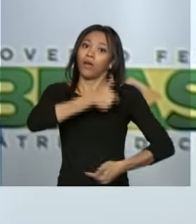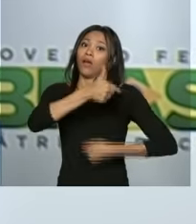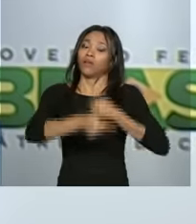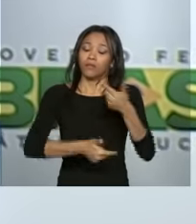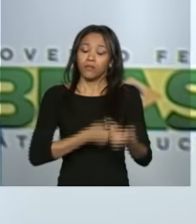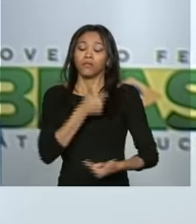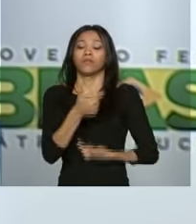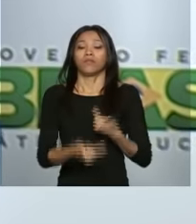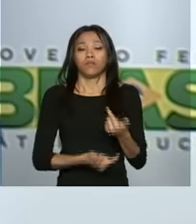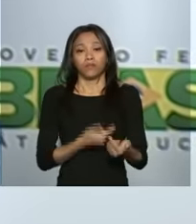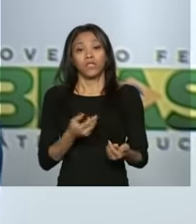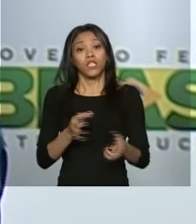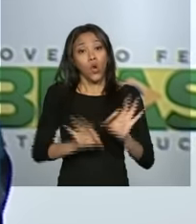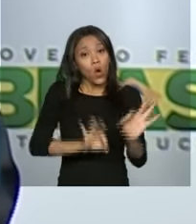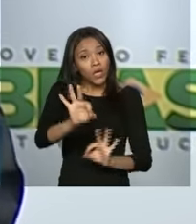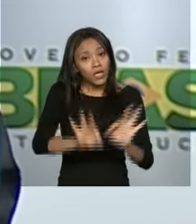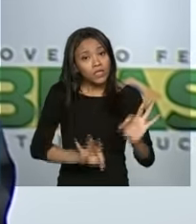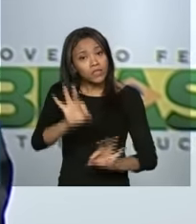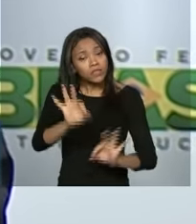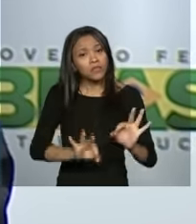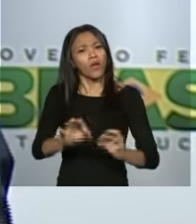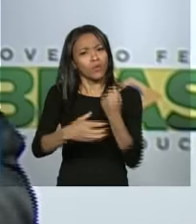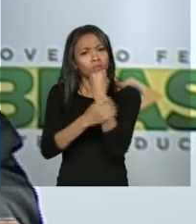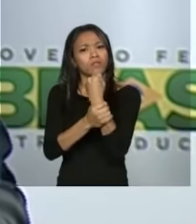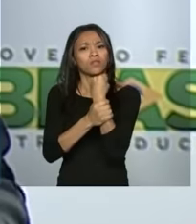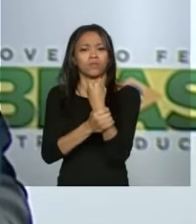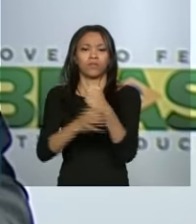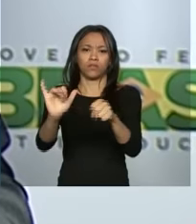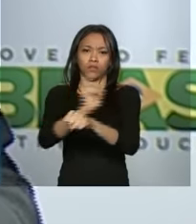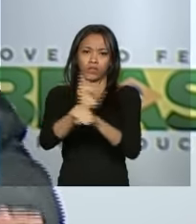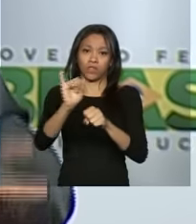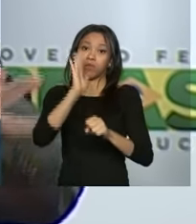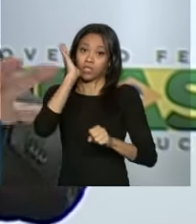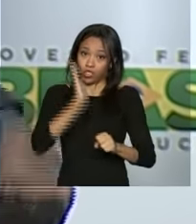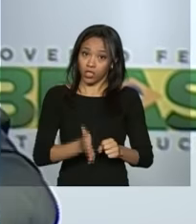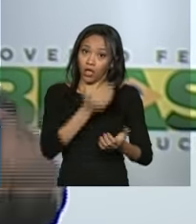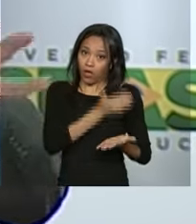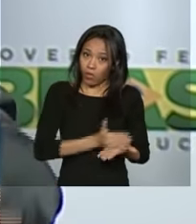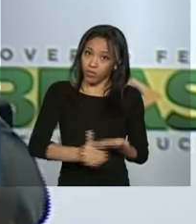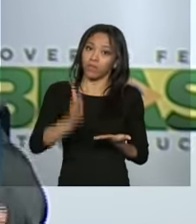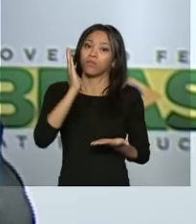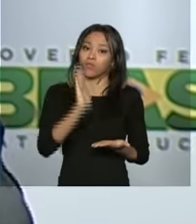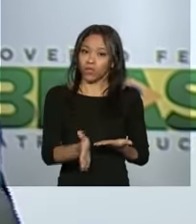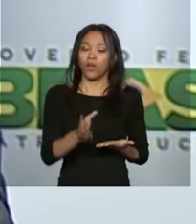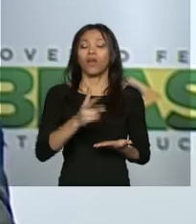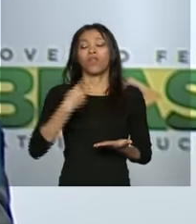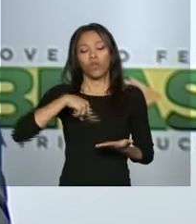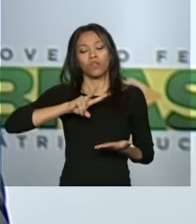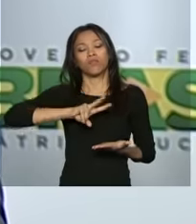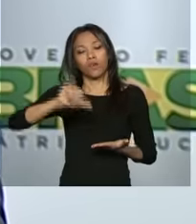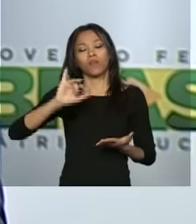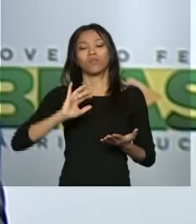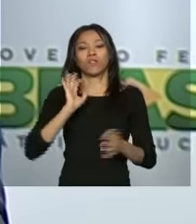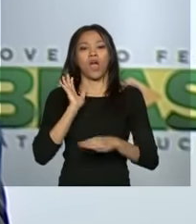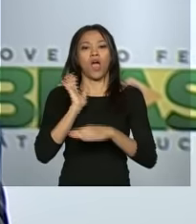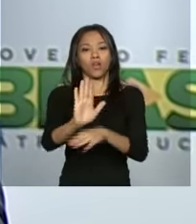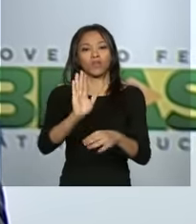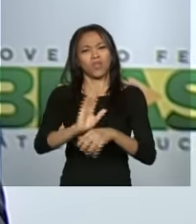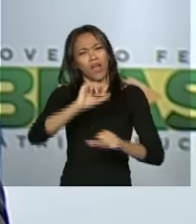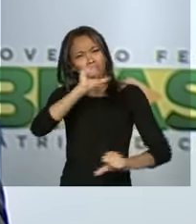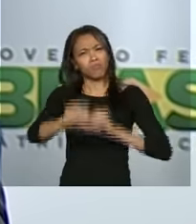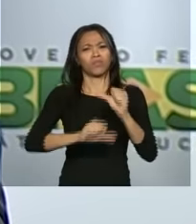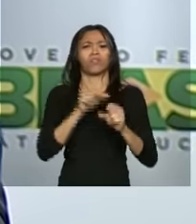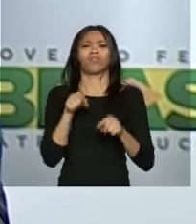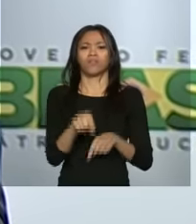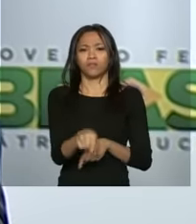consolidação das estratégias mas que elas serão tomadas que elas estão Armadas quer dizer nós vamos ajudar a virar essa página eu não tenho dúvida nenhuma